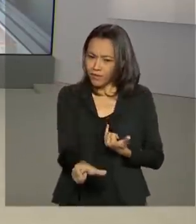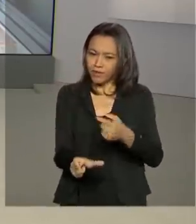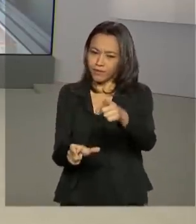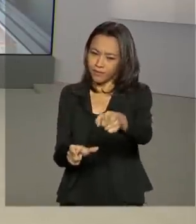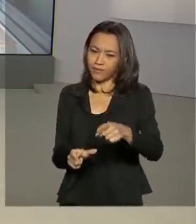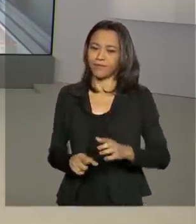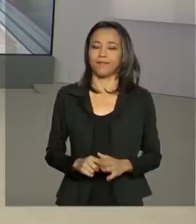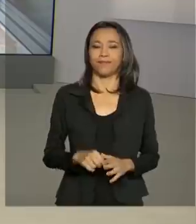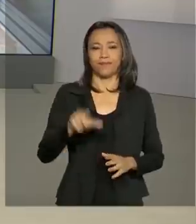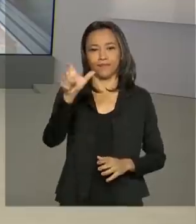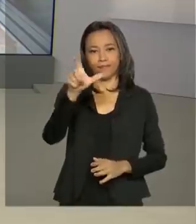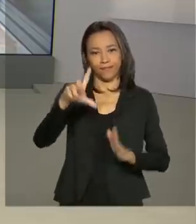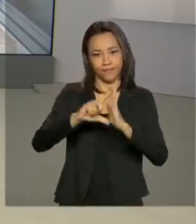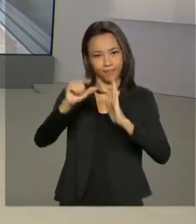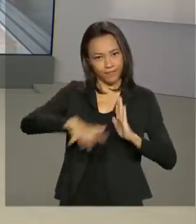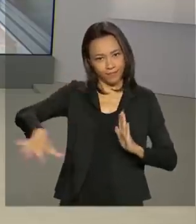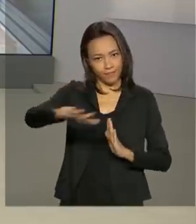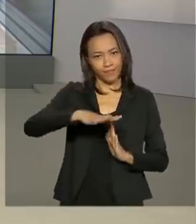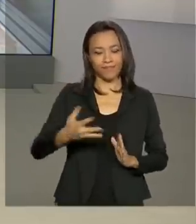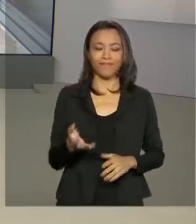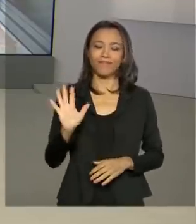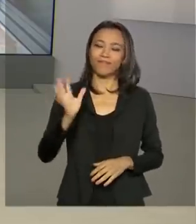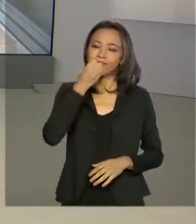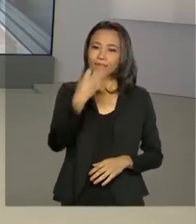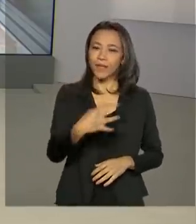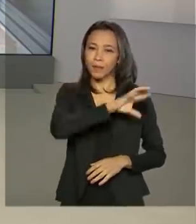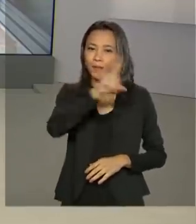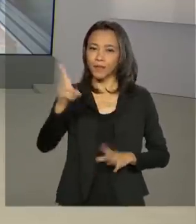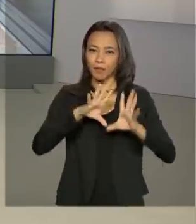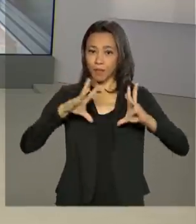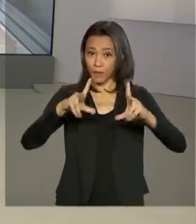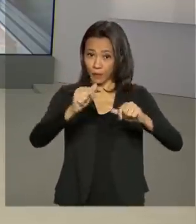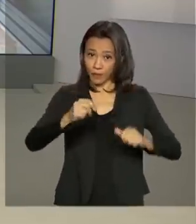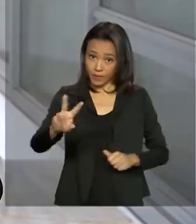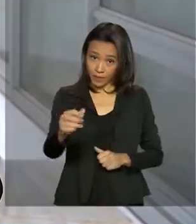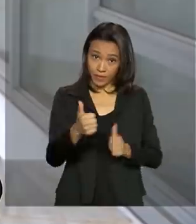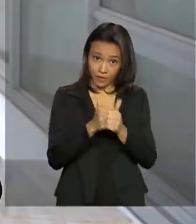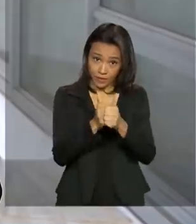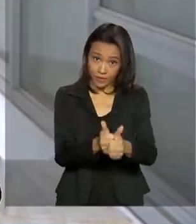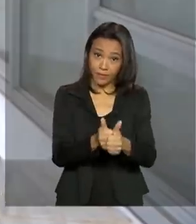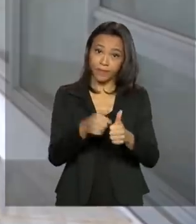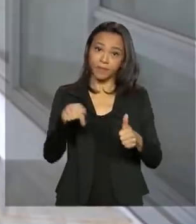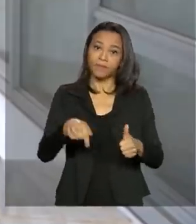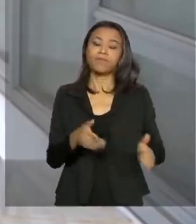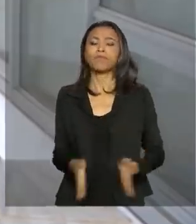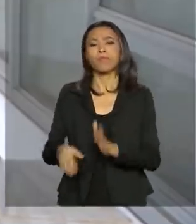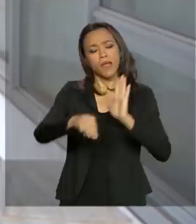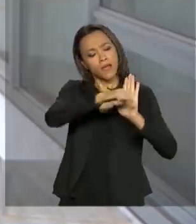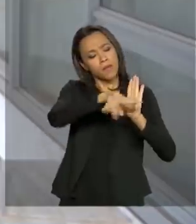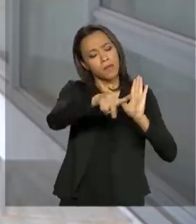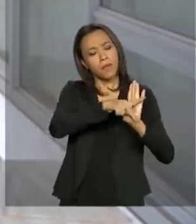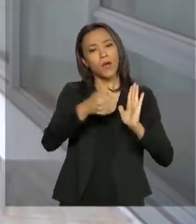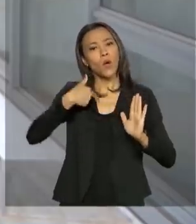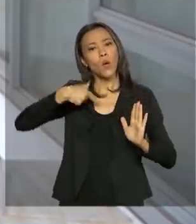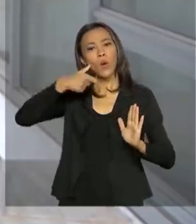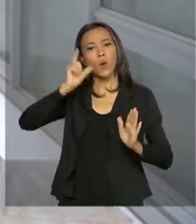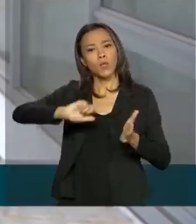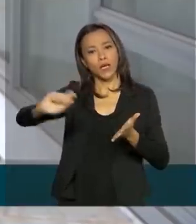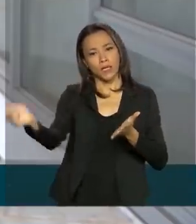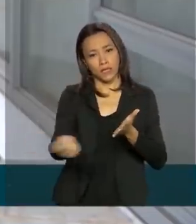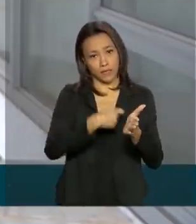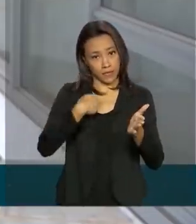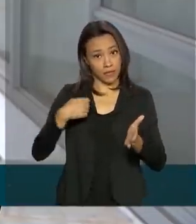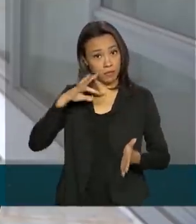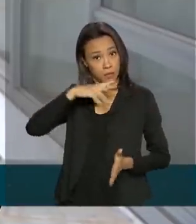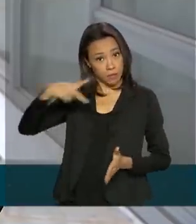bom dia márcia oi renata bom dia para você bom dia para todos que nos acompanham olha essa medida provisória que foi assinada ontem pelo